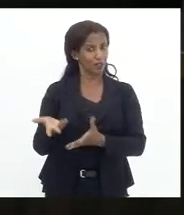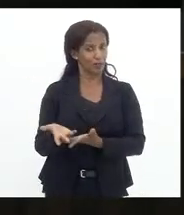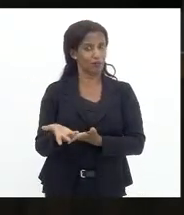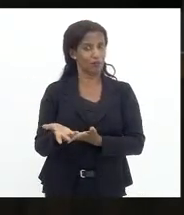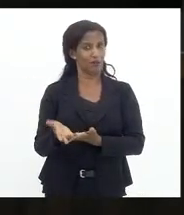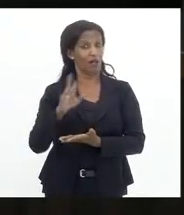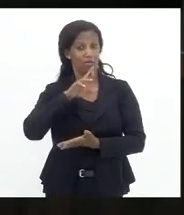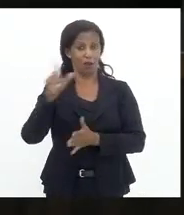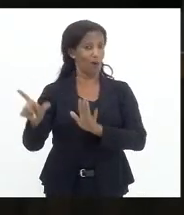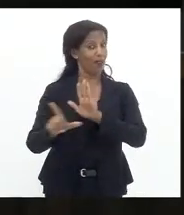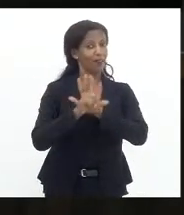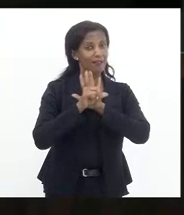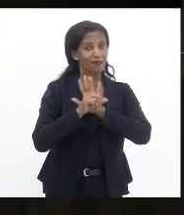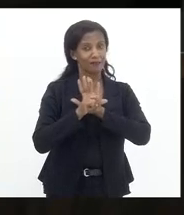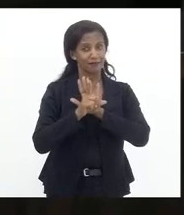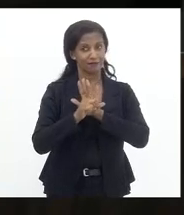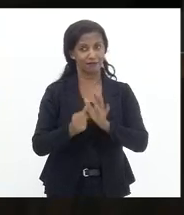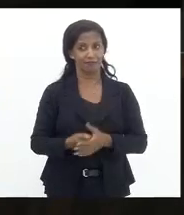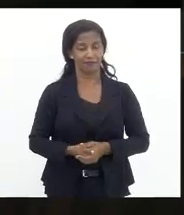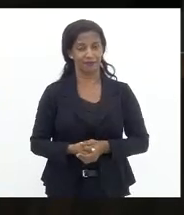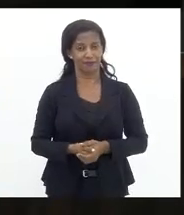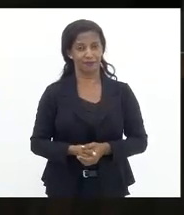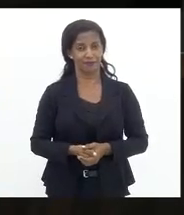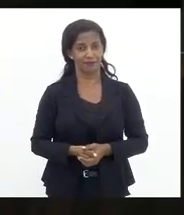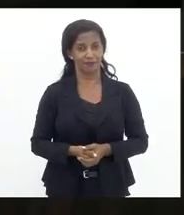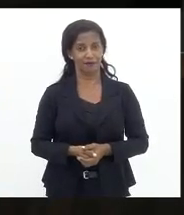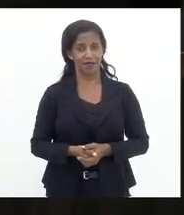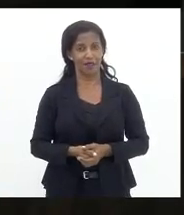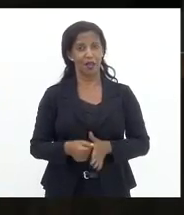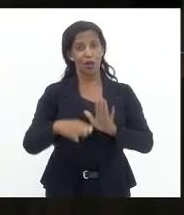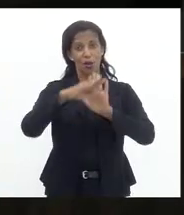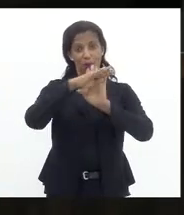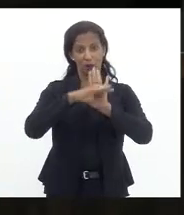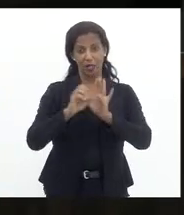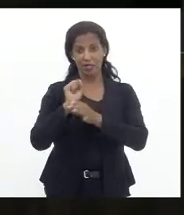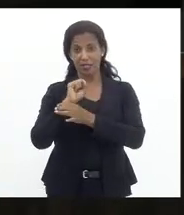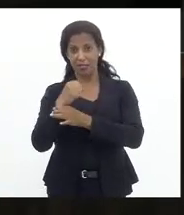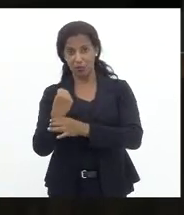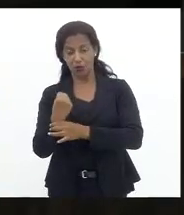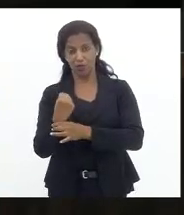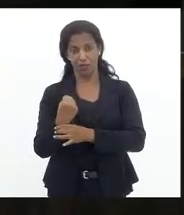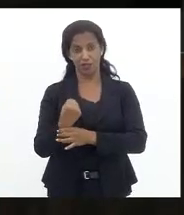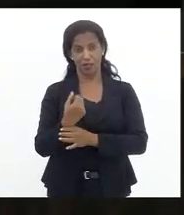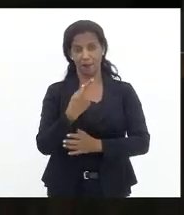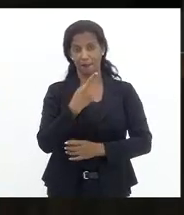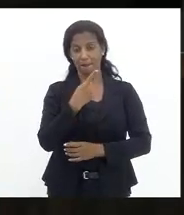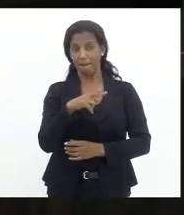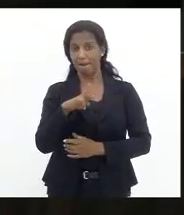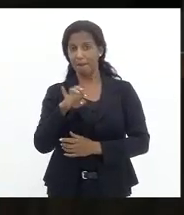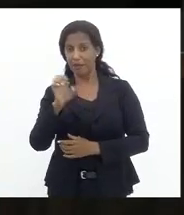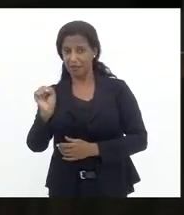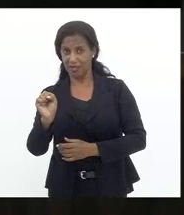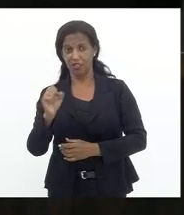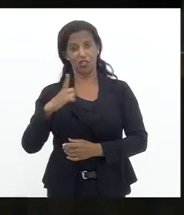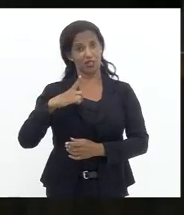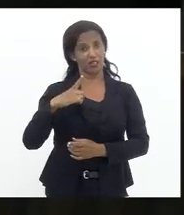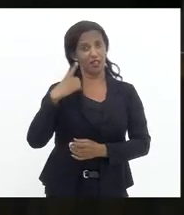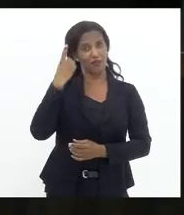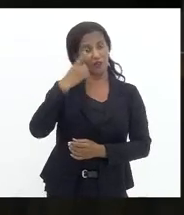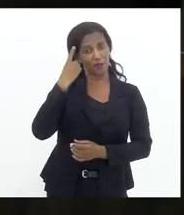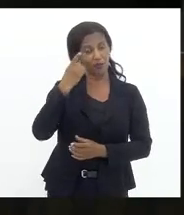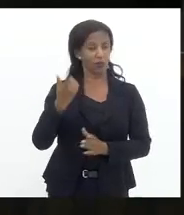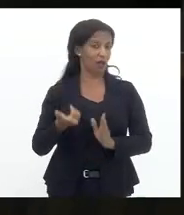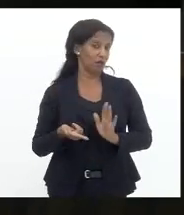lei. Lei. O programa Segurança Presente tem parlamentar que apresentou o projeto